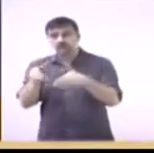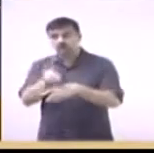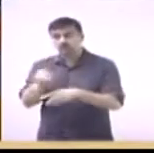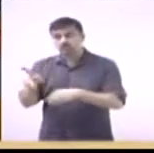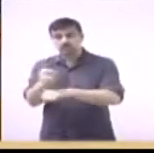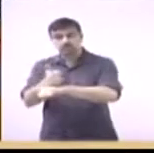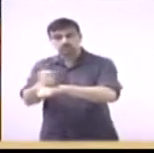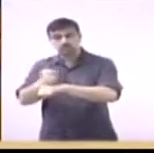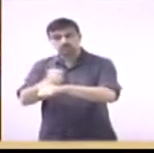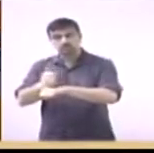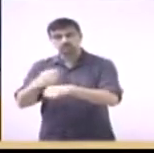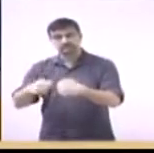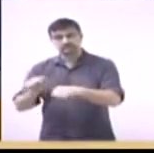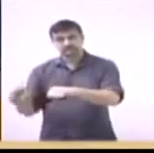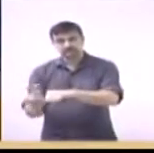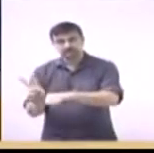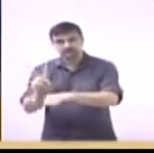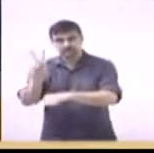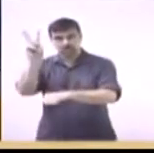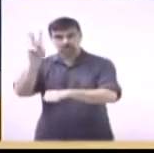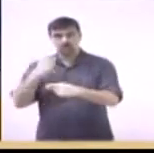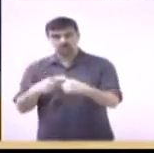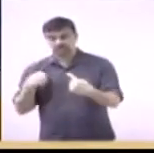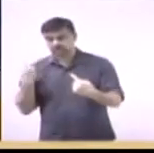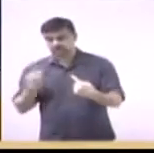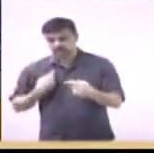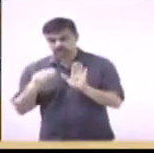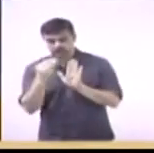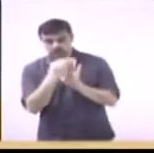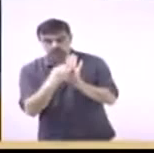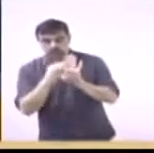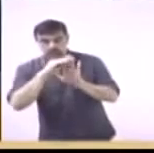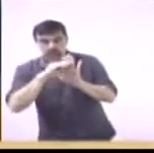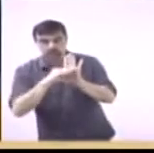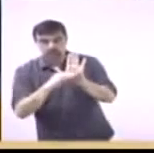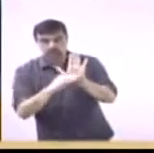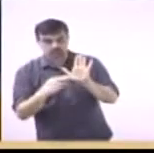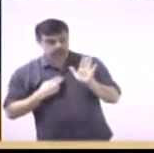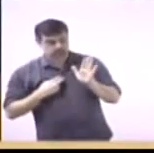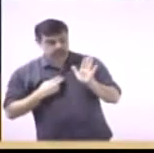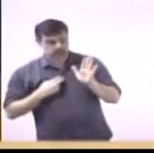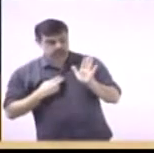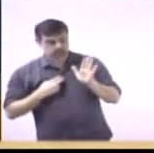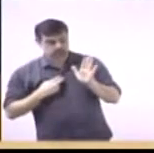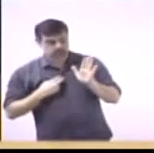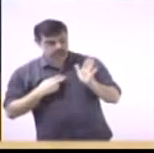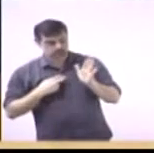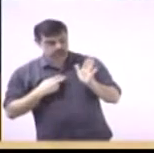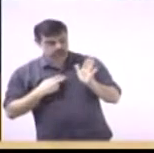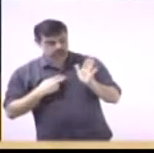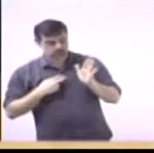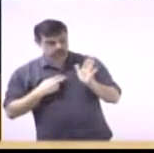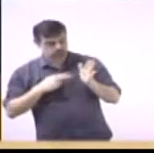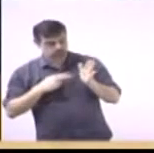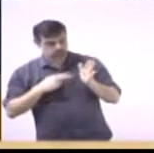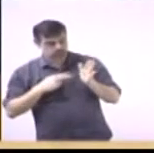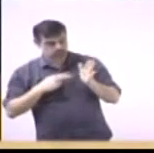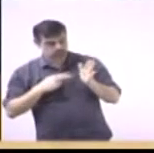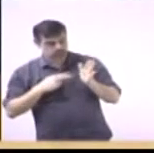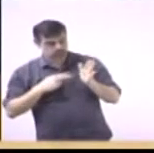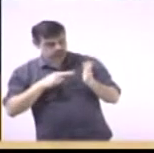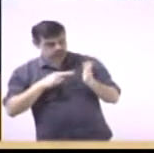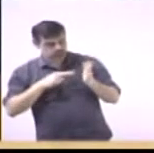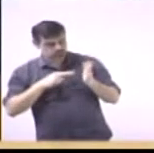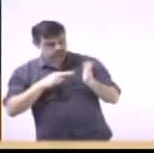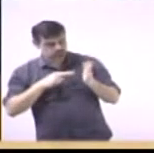do profissional. Porque se a gente pegar o plano, e a gente, olhando aqui na página 26, ele